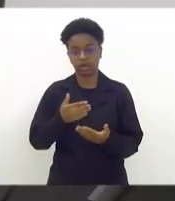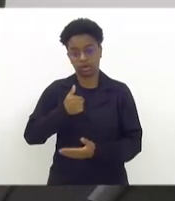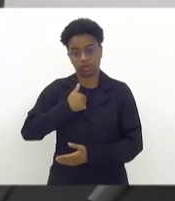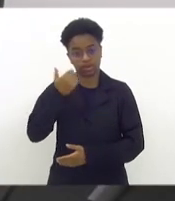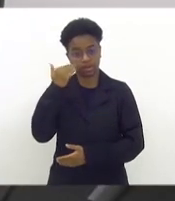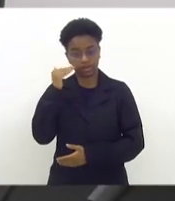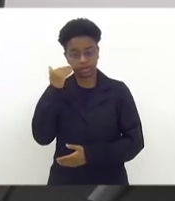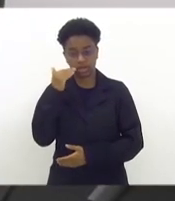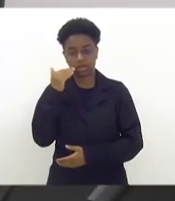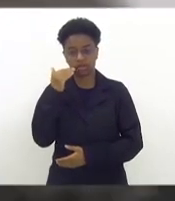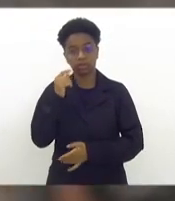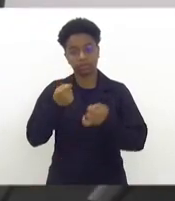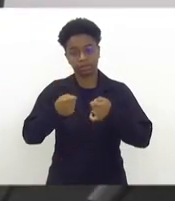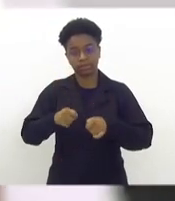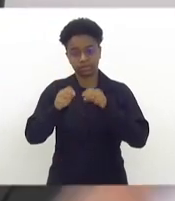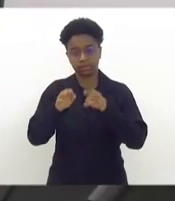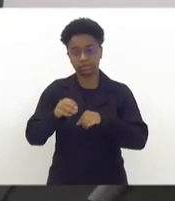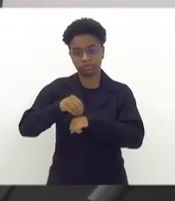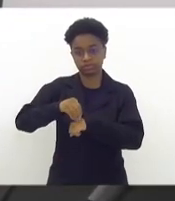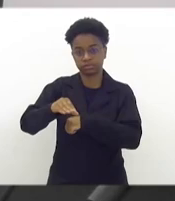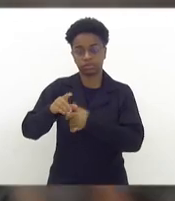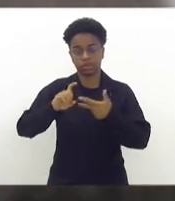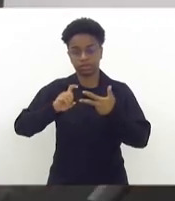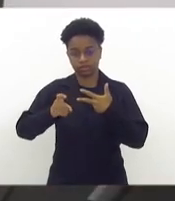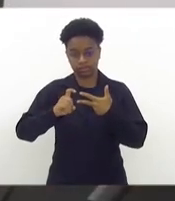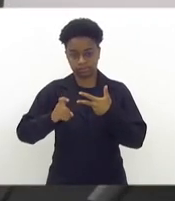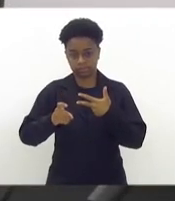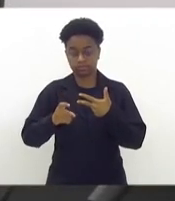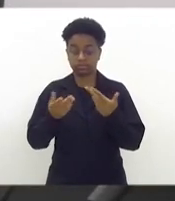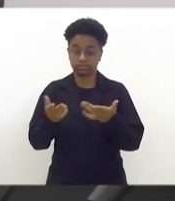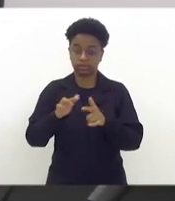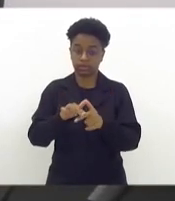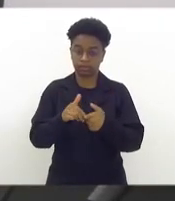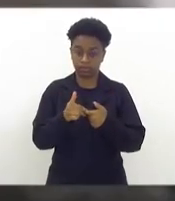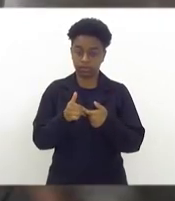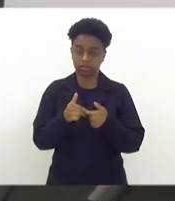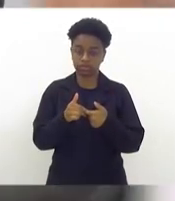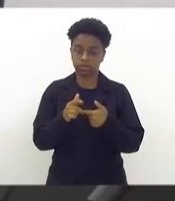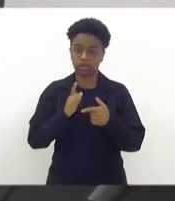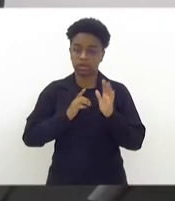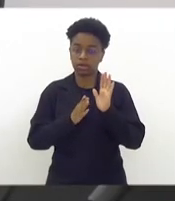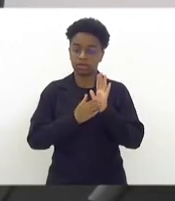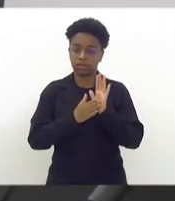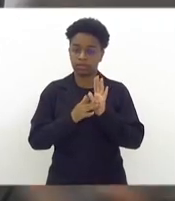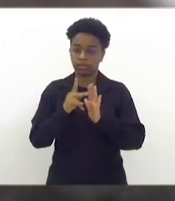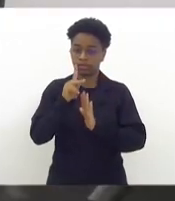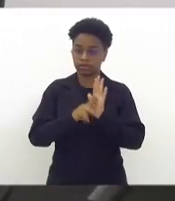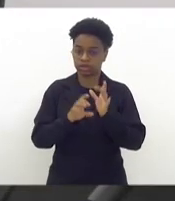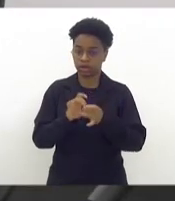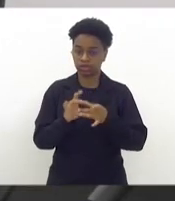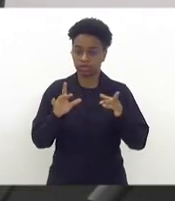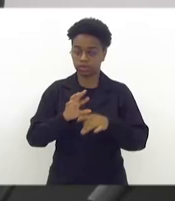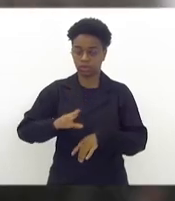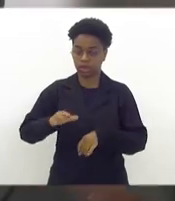salvo melhor juízo, é a necessidade de mensagem do Poder Executivo e por isso que foi proposto o projeto autorizativo e não uma